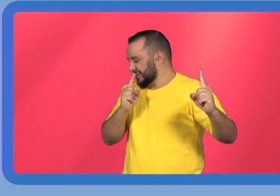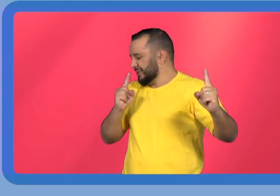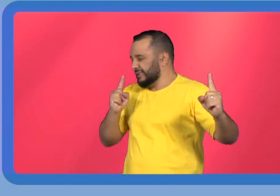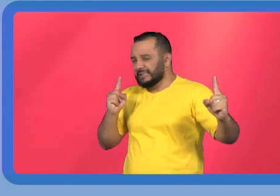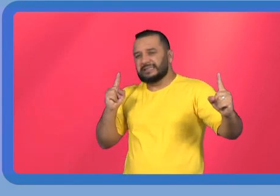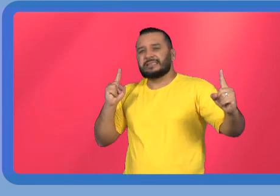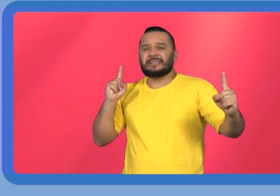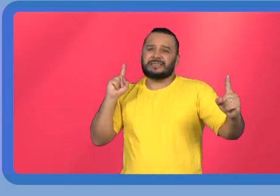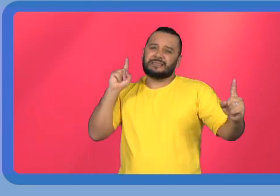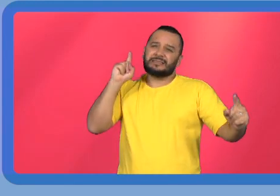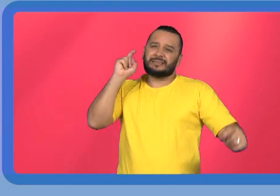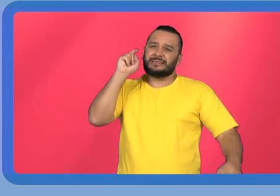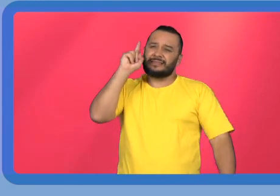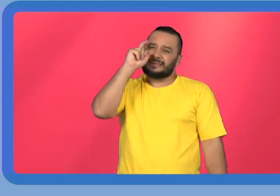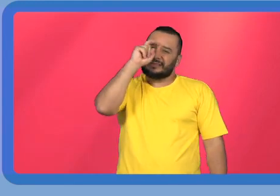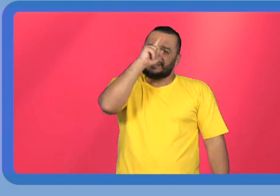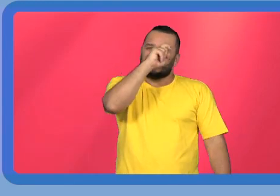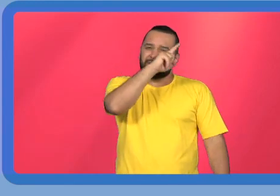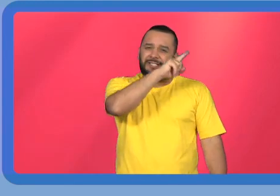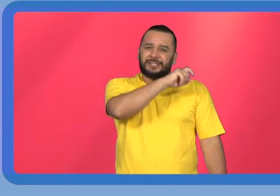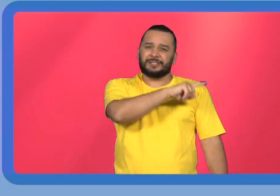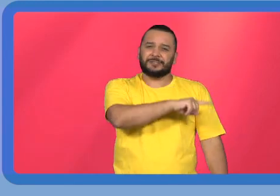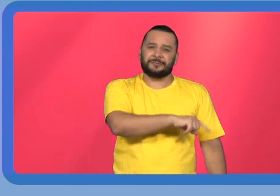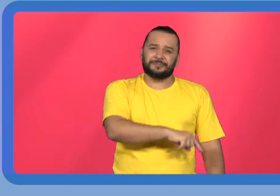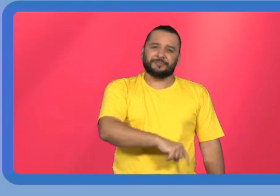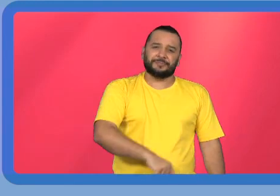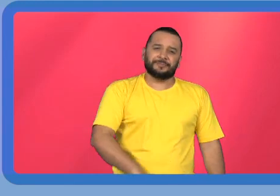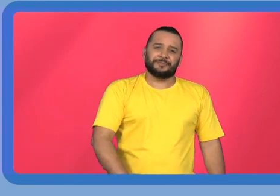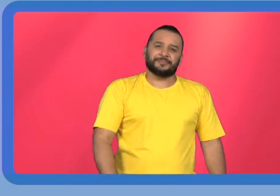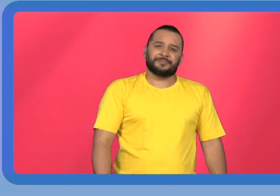sua companhia.